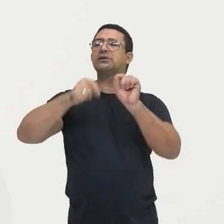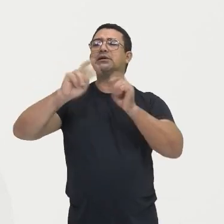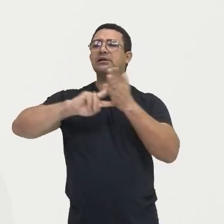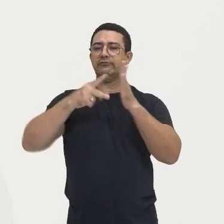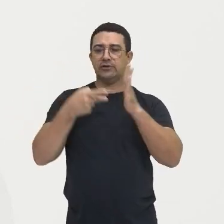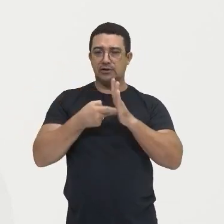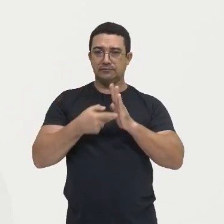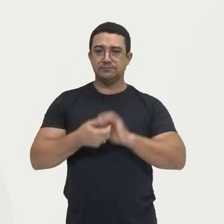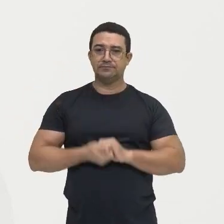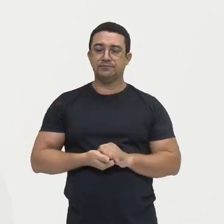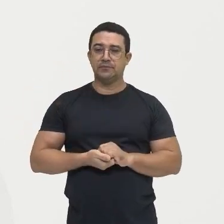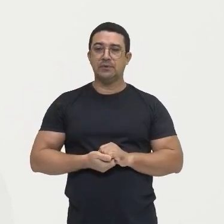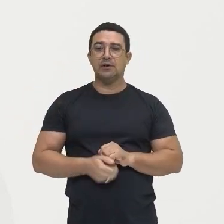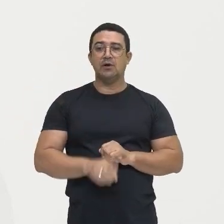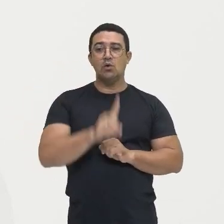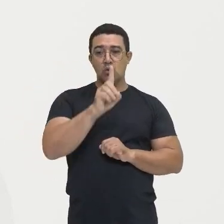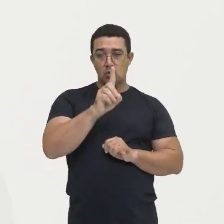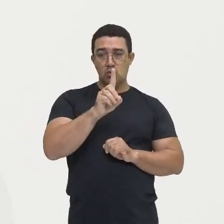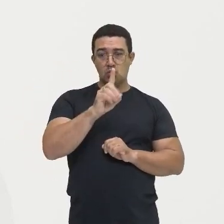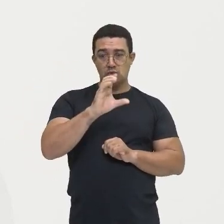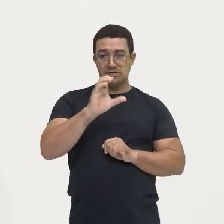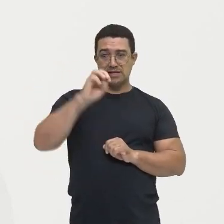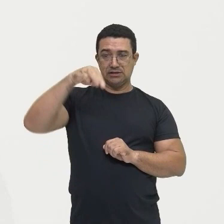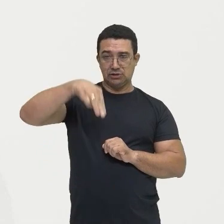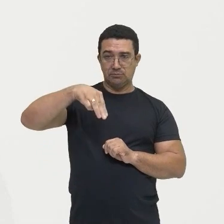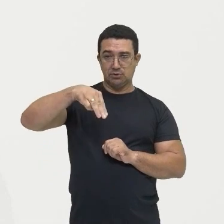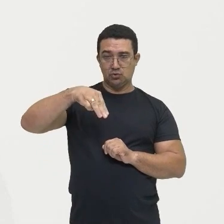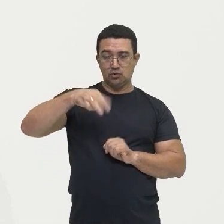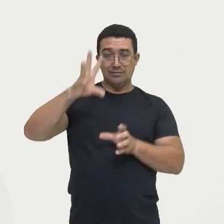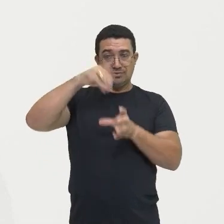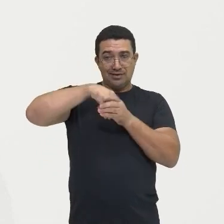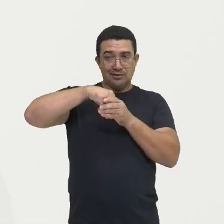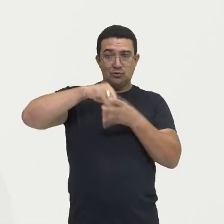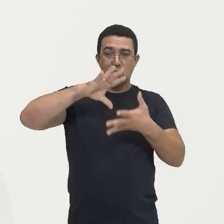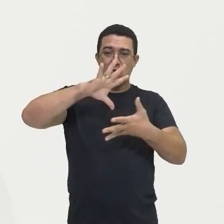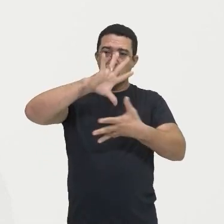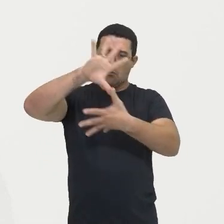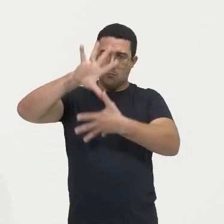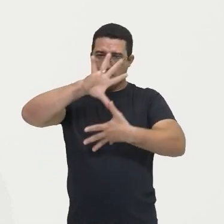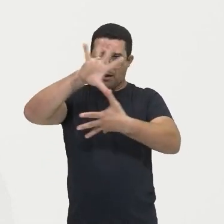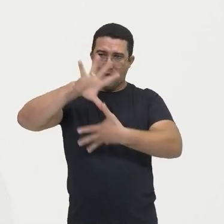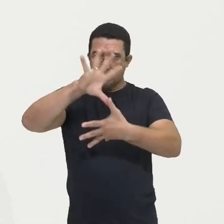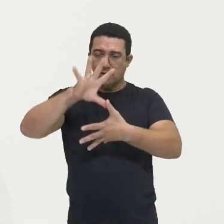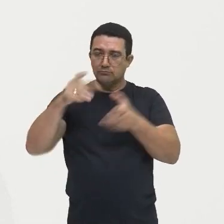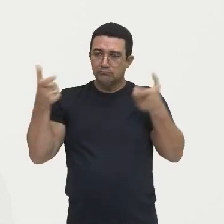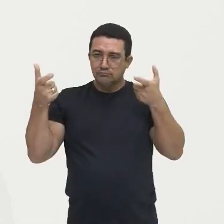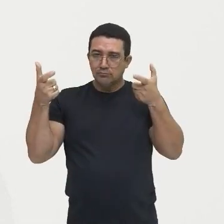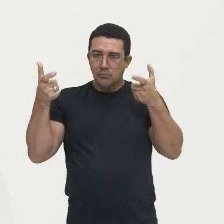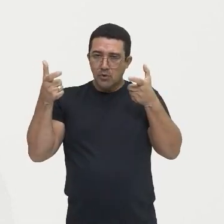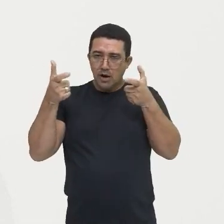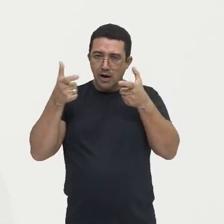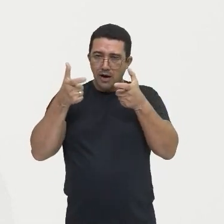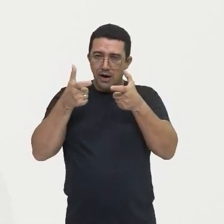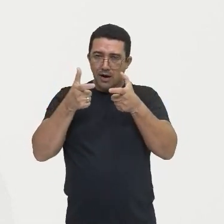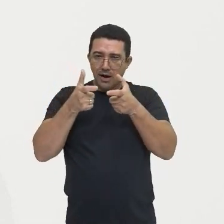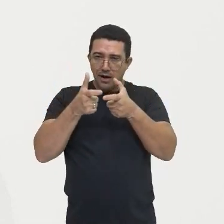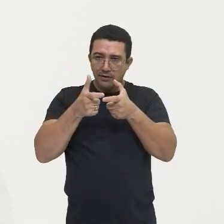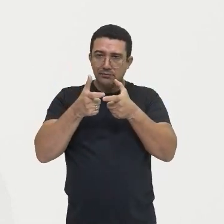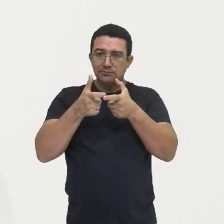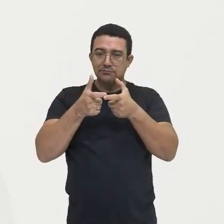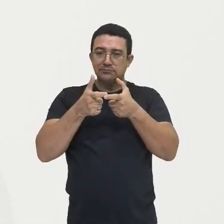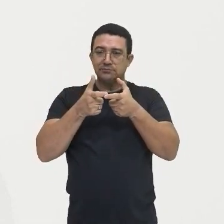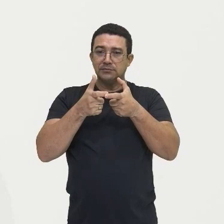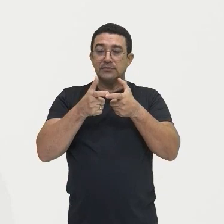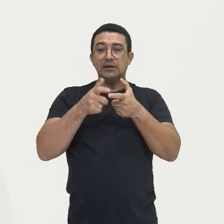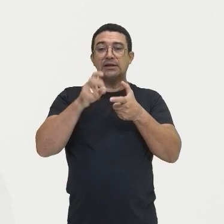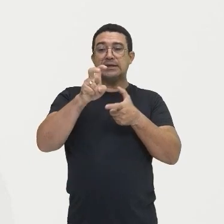dizer, professor? Que 1 centímetro no meu mapa, ele foi reduzido, a área que tem dentro desse 1 centímetro, foi